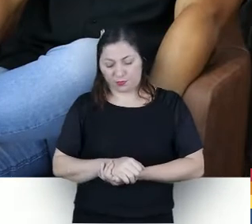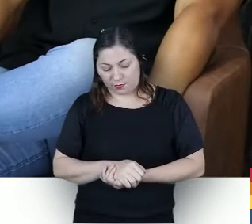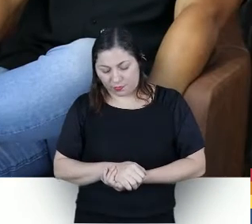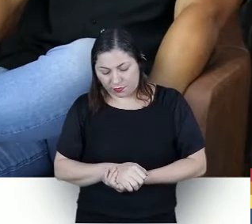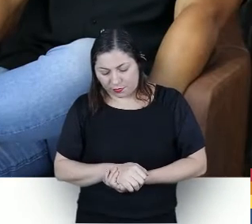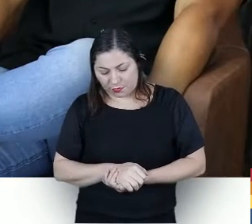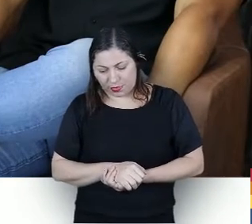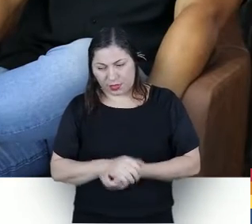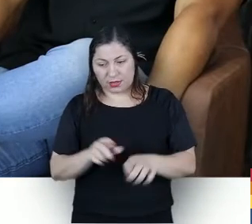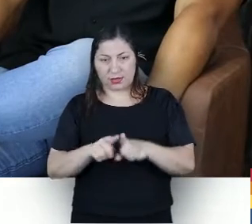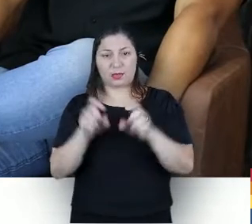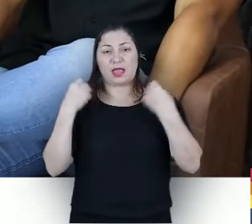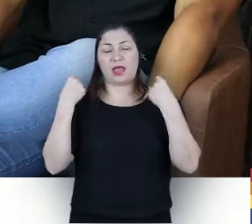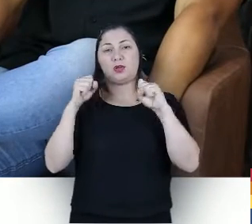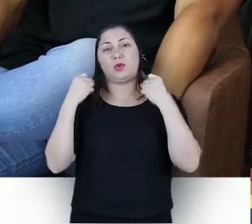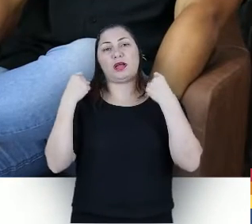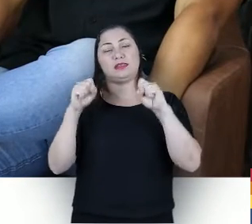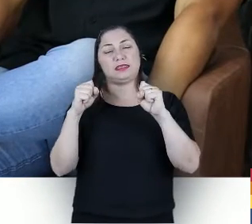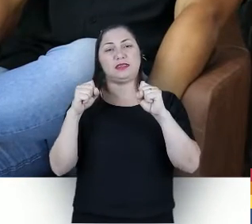elas não podem